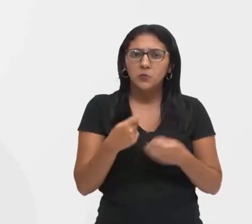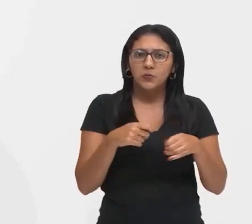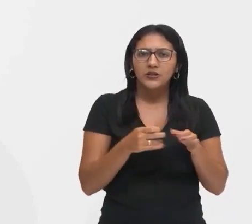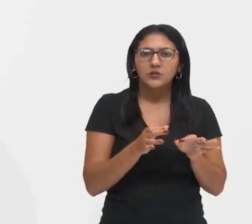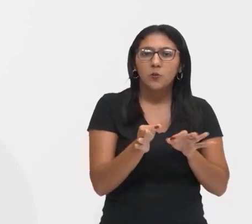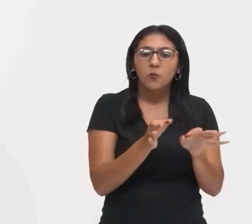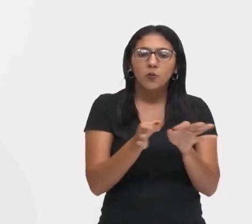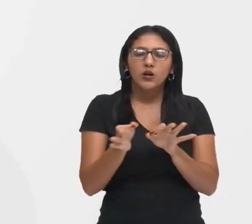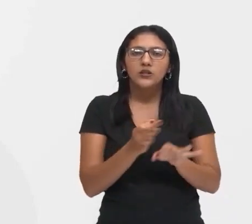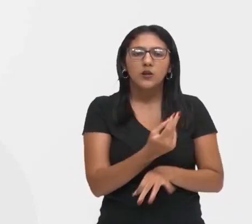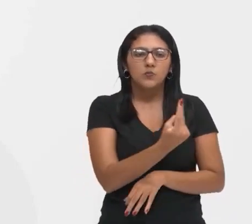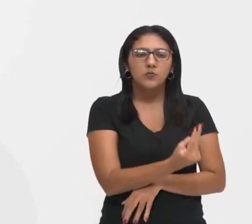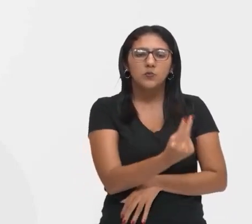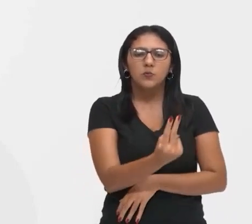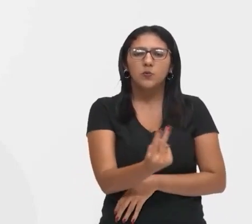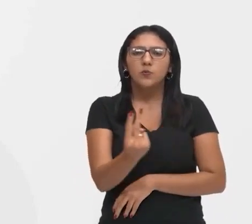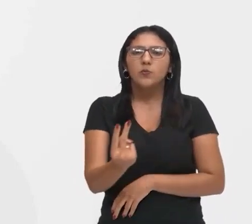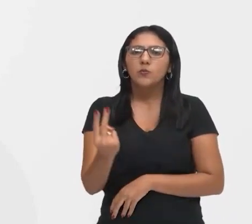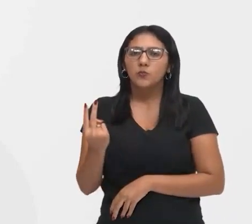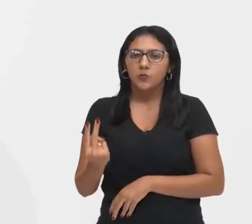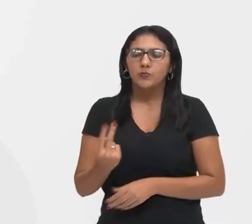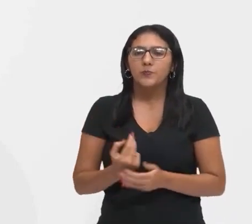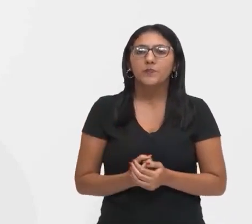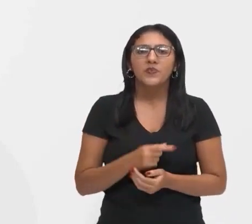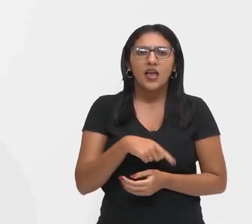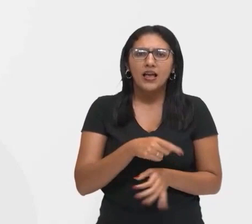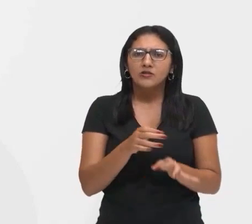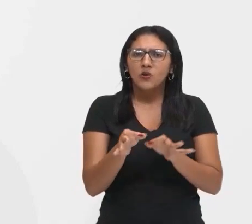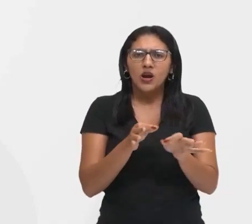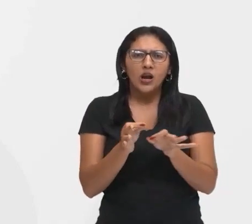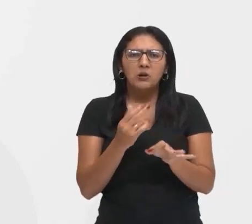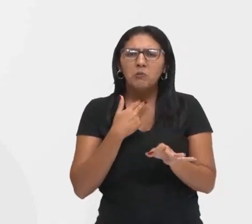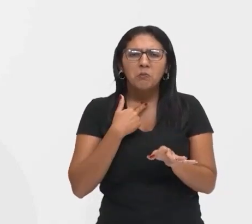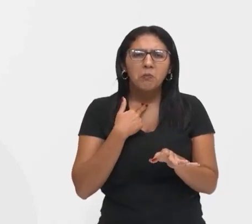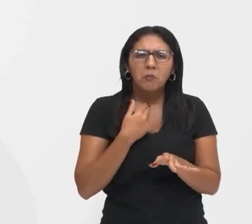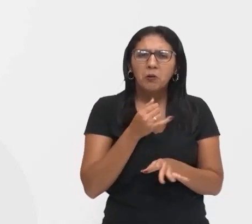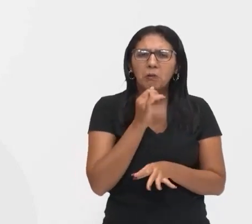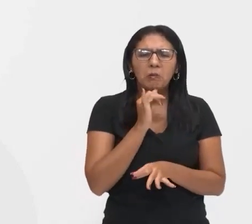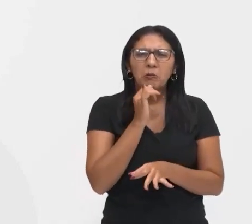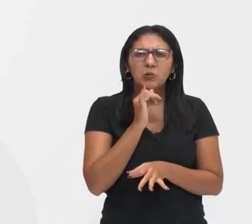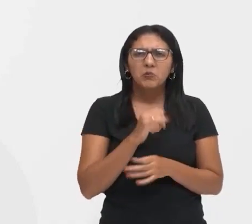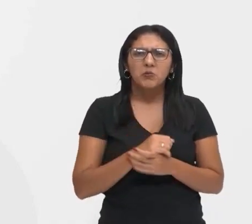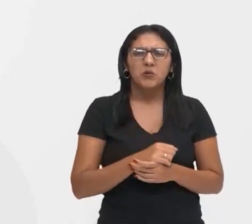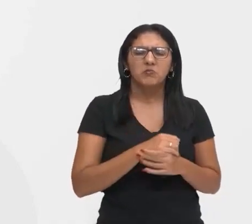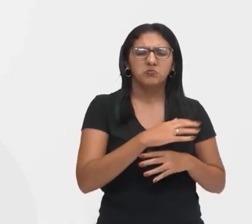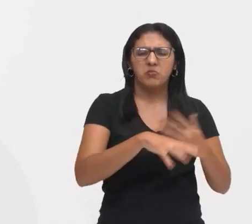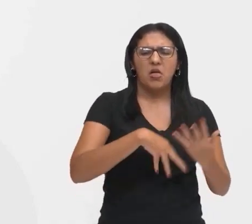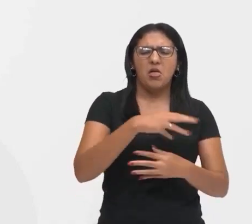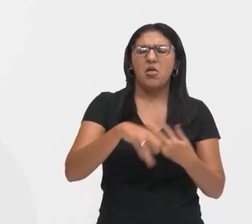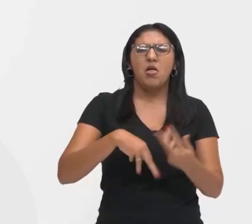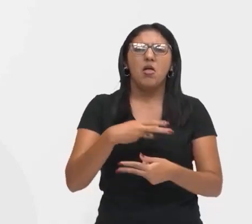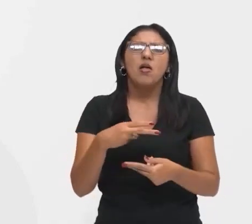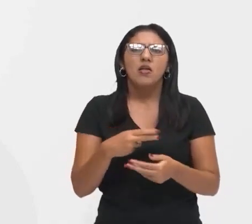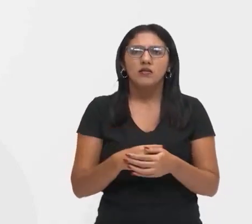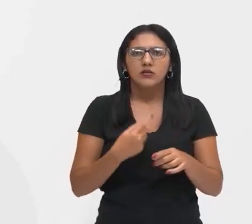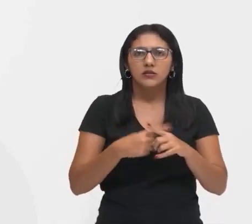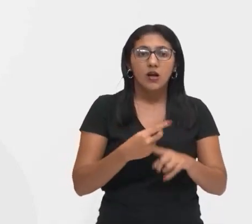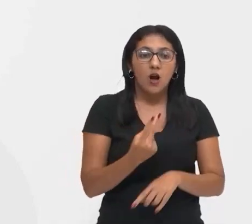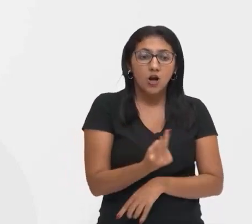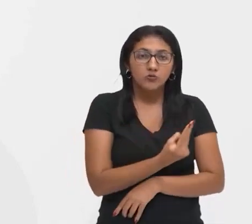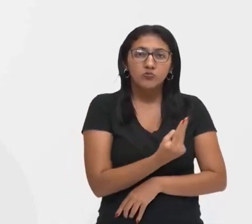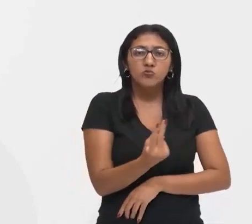turma em pares. Essa divisão não pode ser feita de forma aleatória, pois a dupla